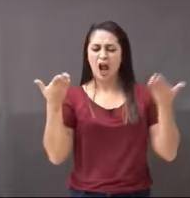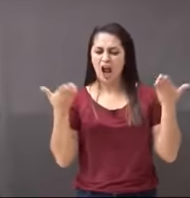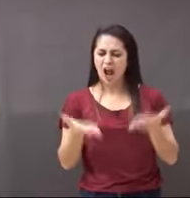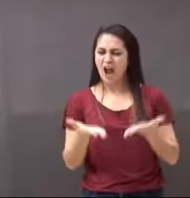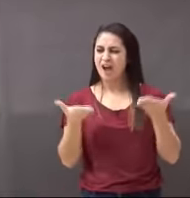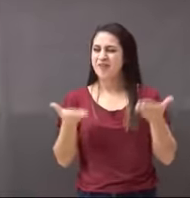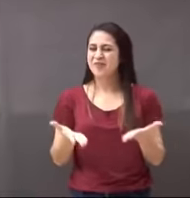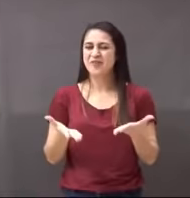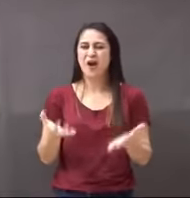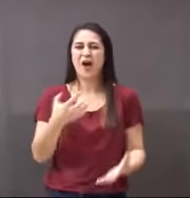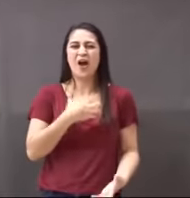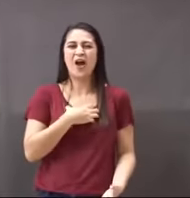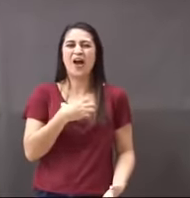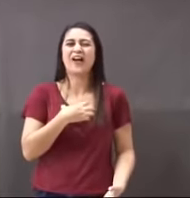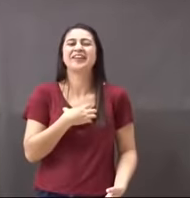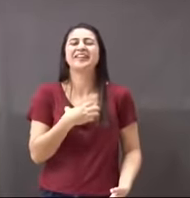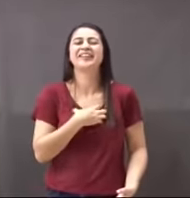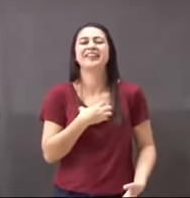Então,